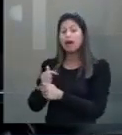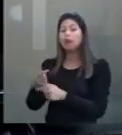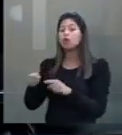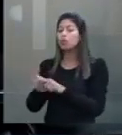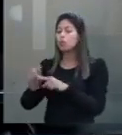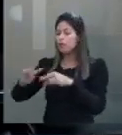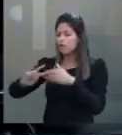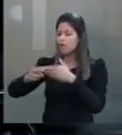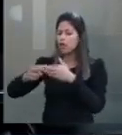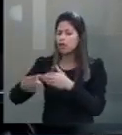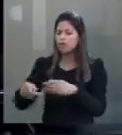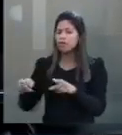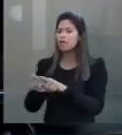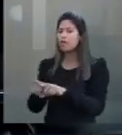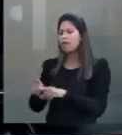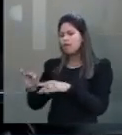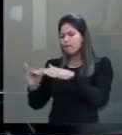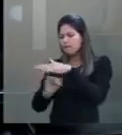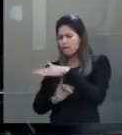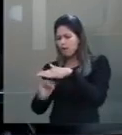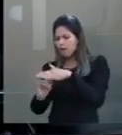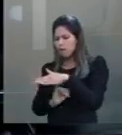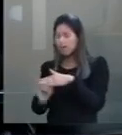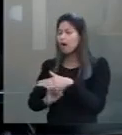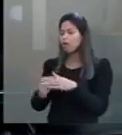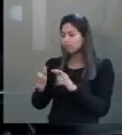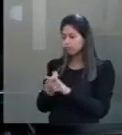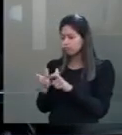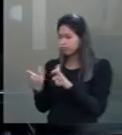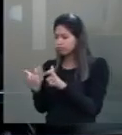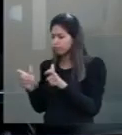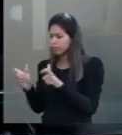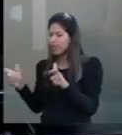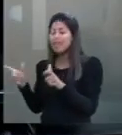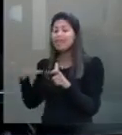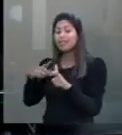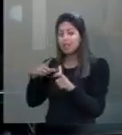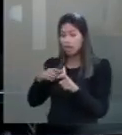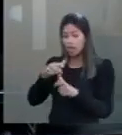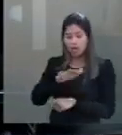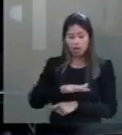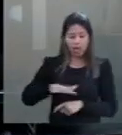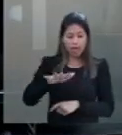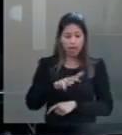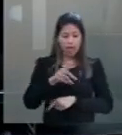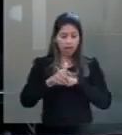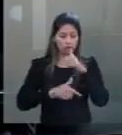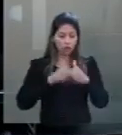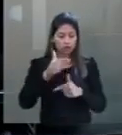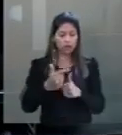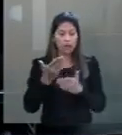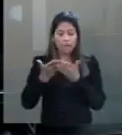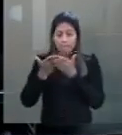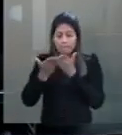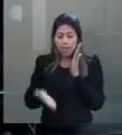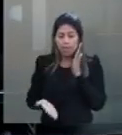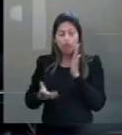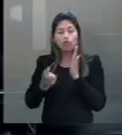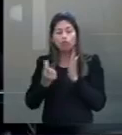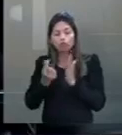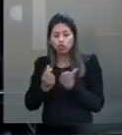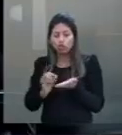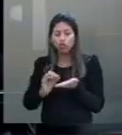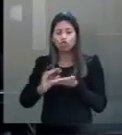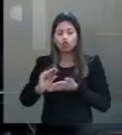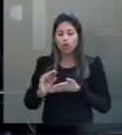aumentou. A atual crise atingiu por demais a classe trabalhadora. Perda de renda,